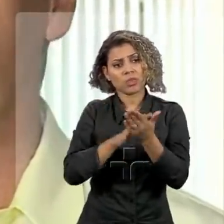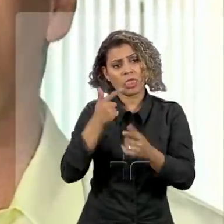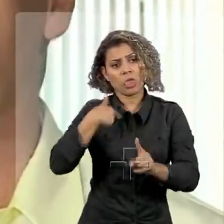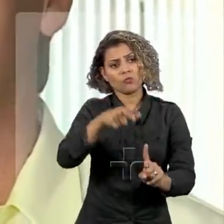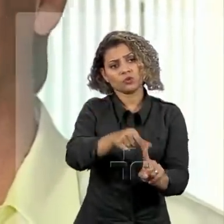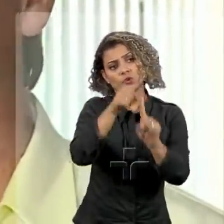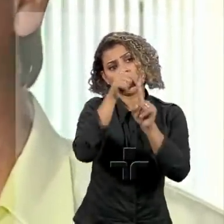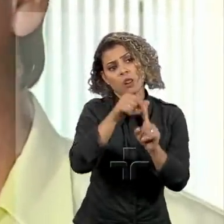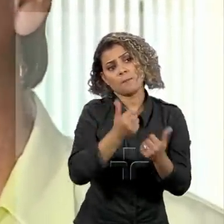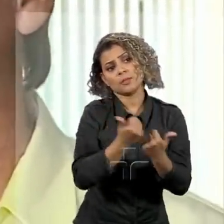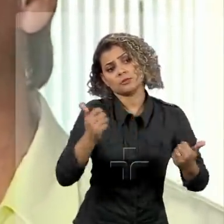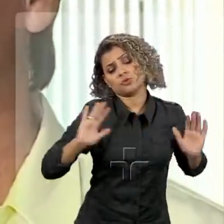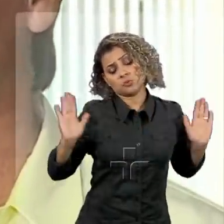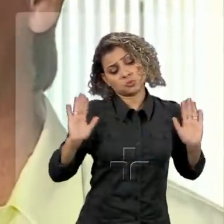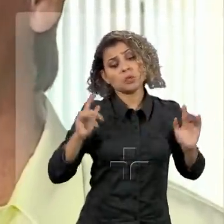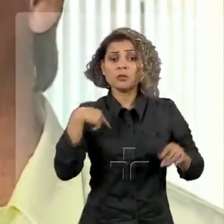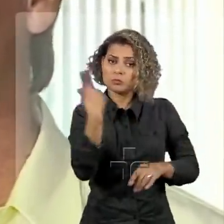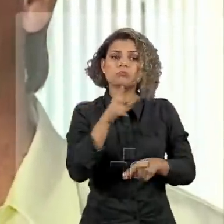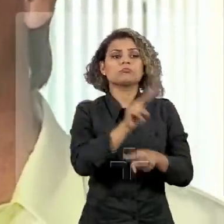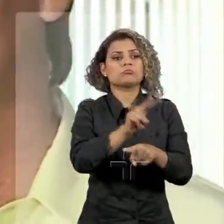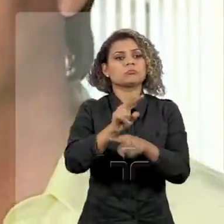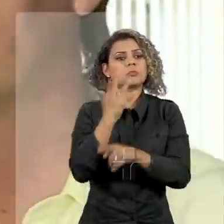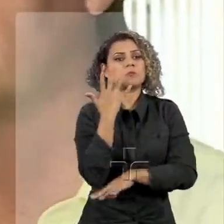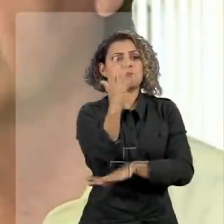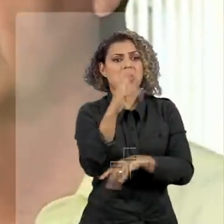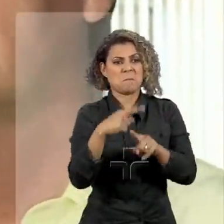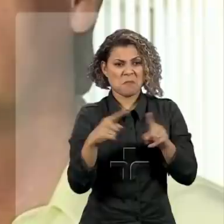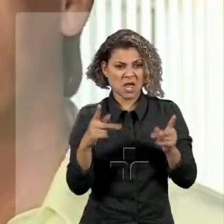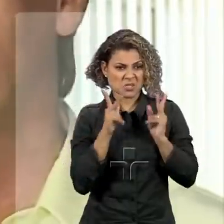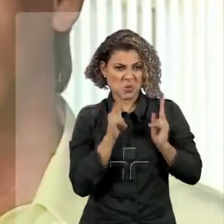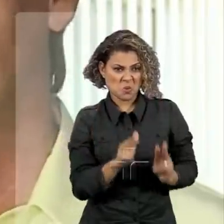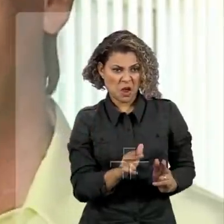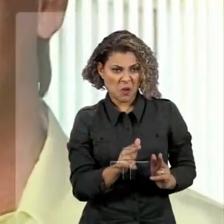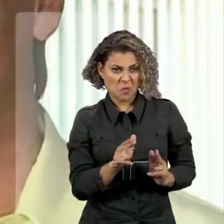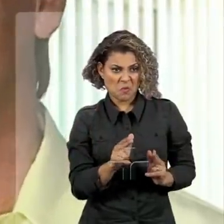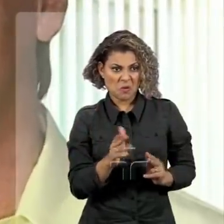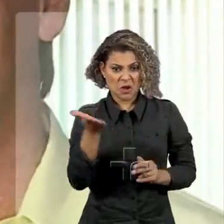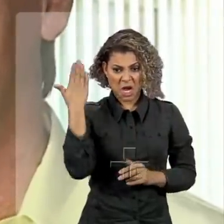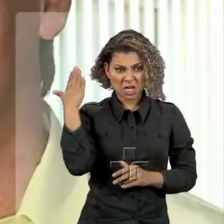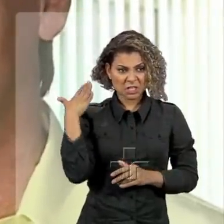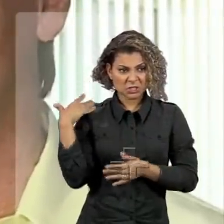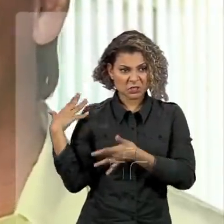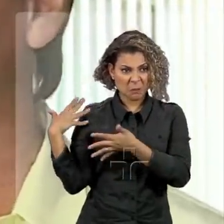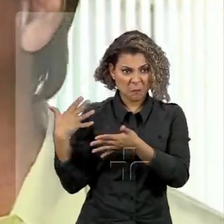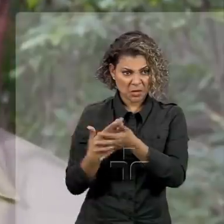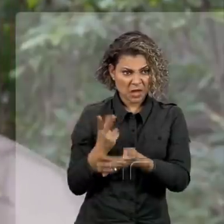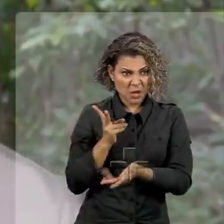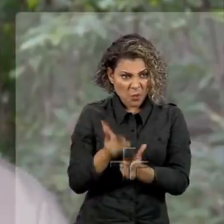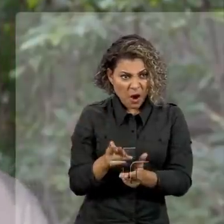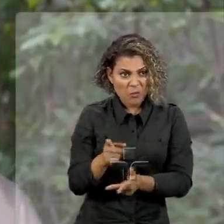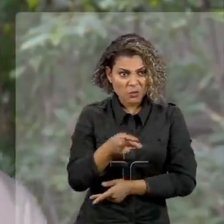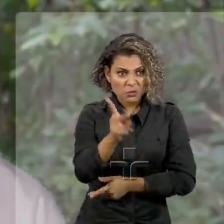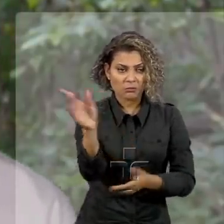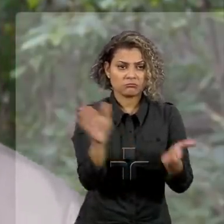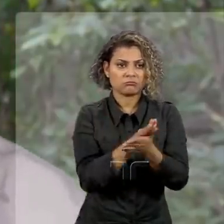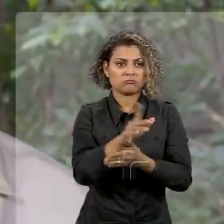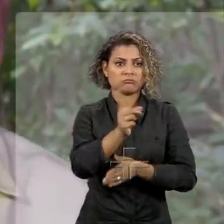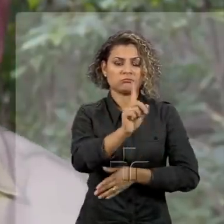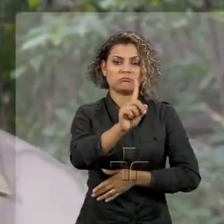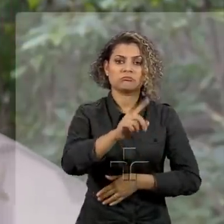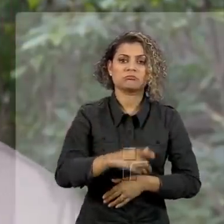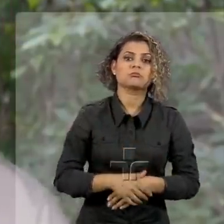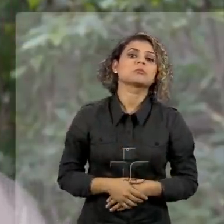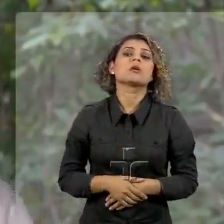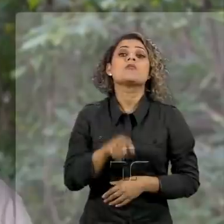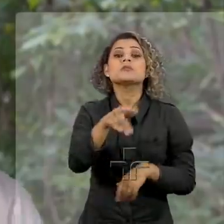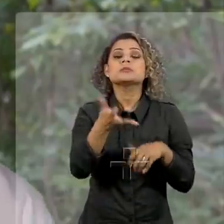voltado ao meio ambiente. Nós queremos preservar o meio ambiente, mas não da forma como o Ministério vem fazendo ultimamente. Como é que o senhor pretende combater a